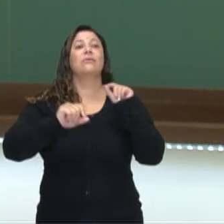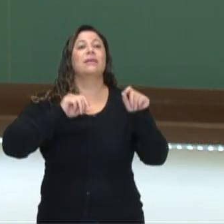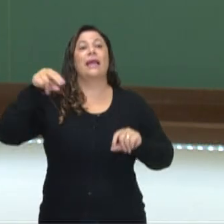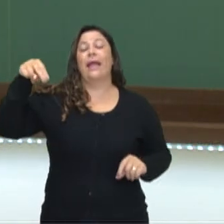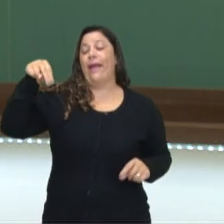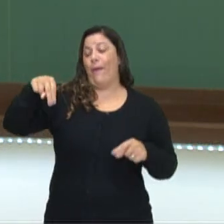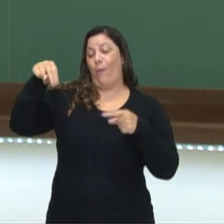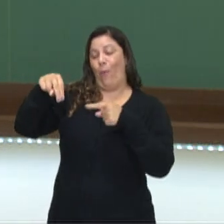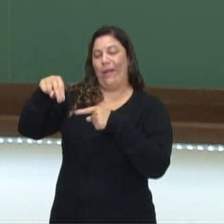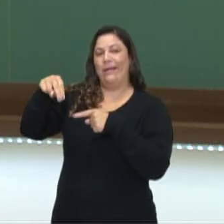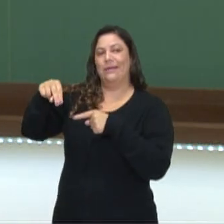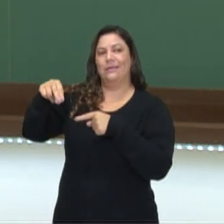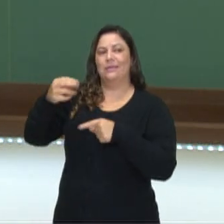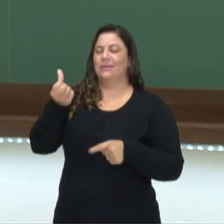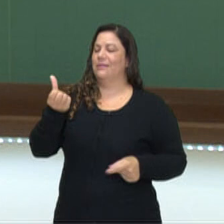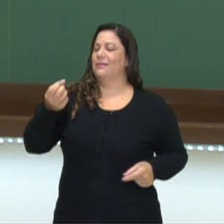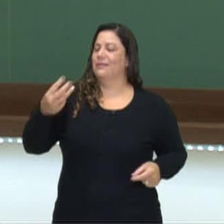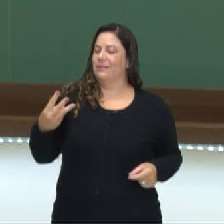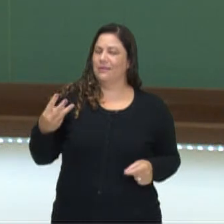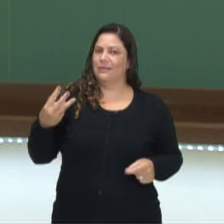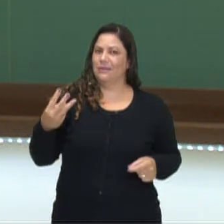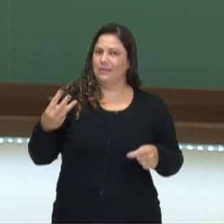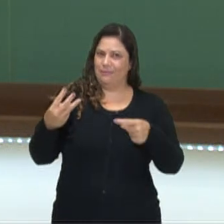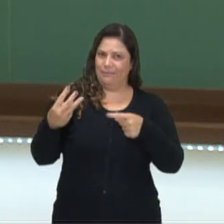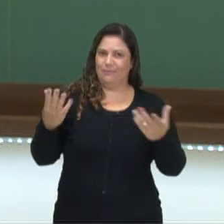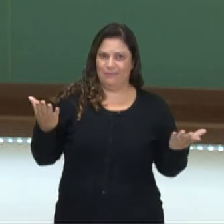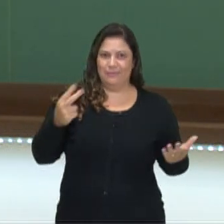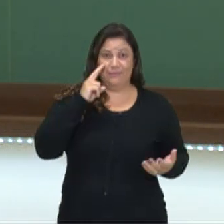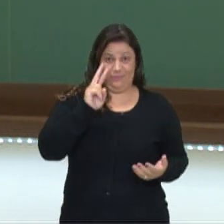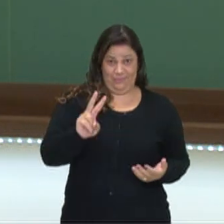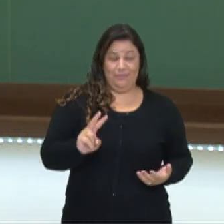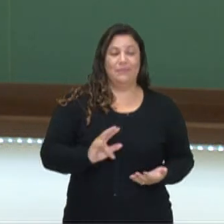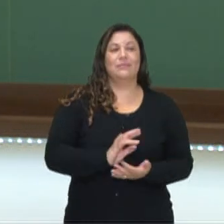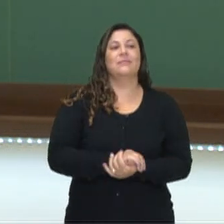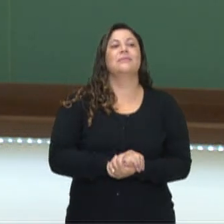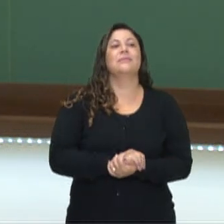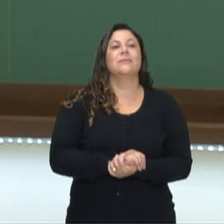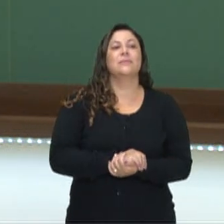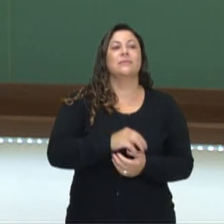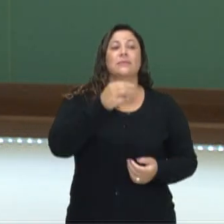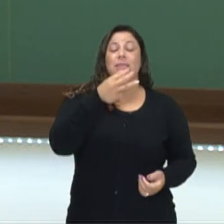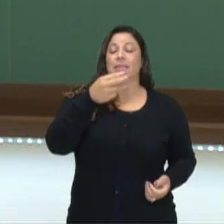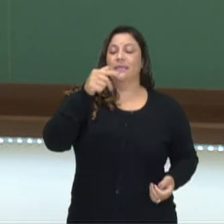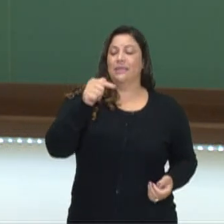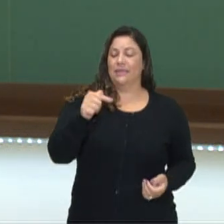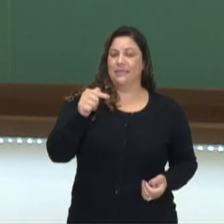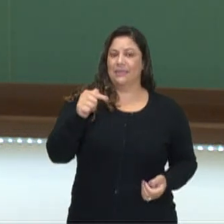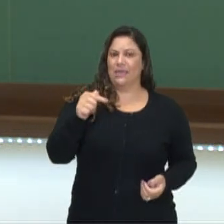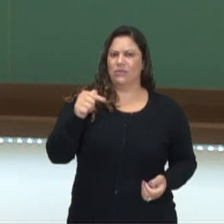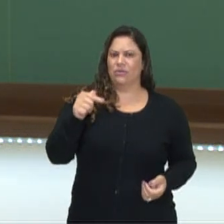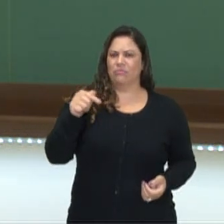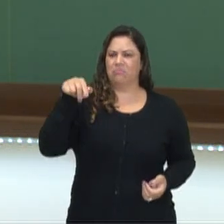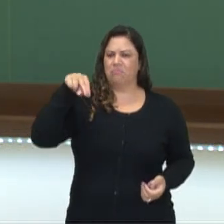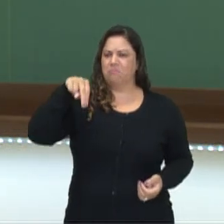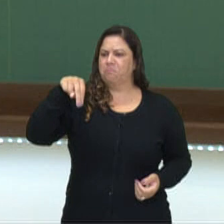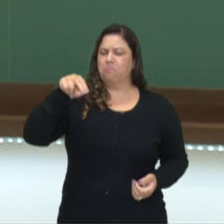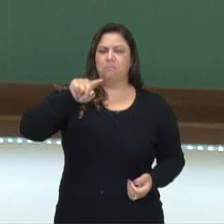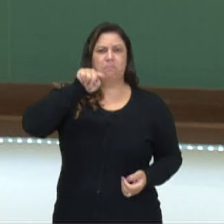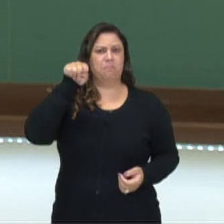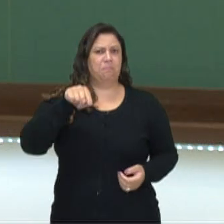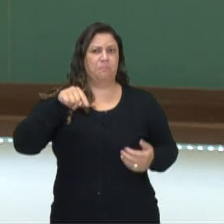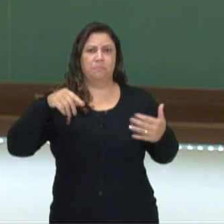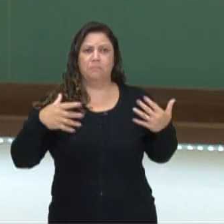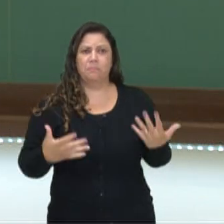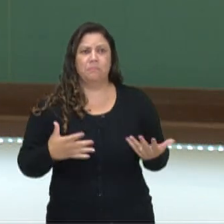só pode ser 63. Então, vamos ver, ó. Aqui eu tenho o número 37 e não tenho um conhecido. Aqui eu tenho o